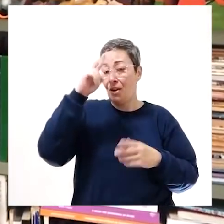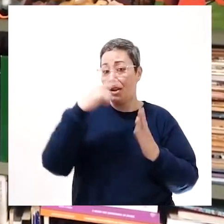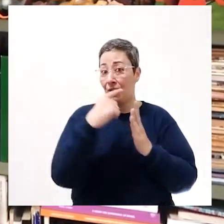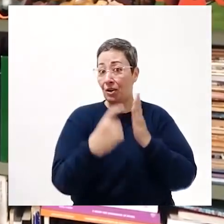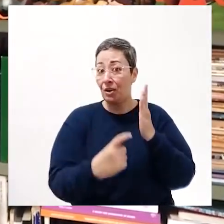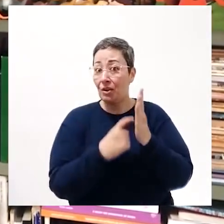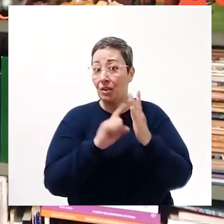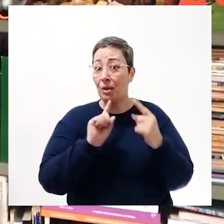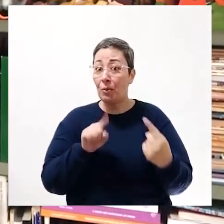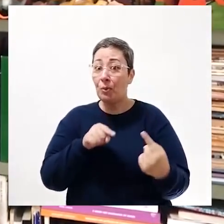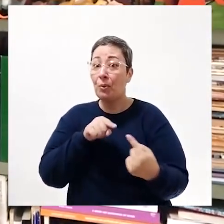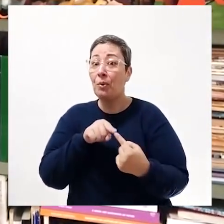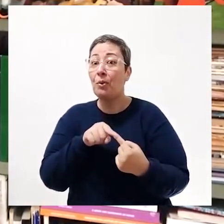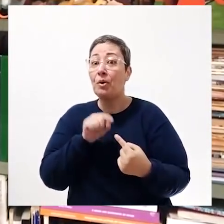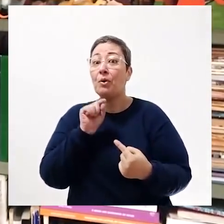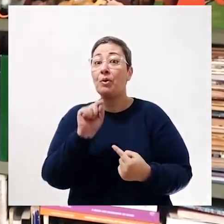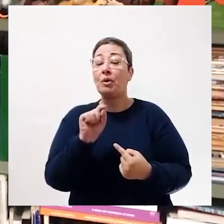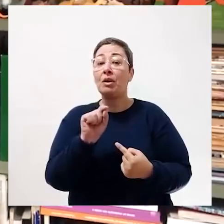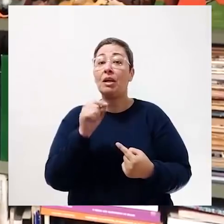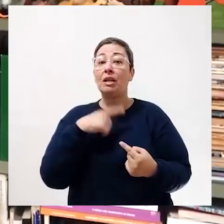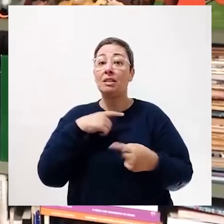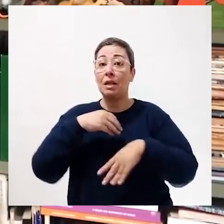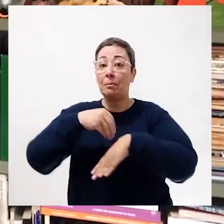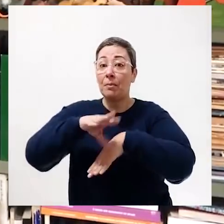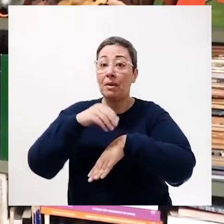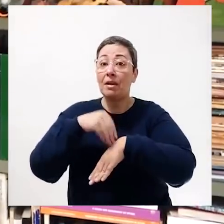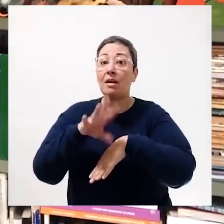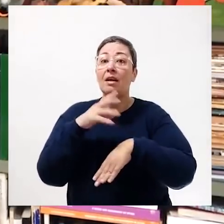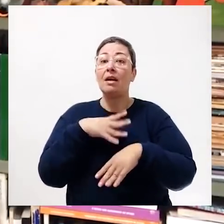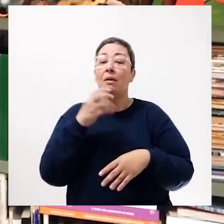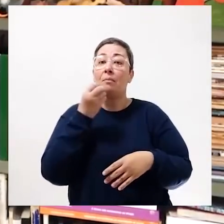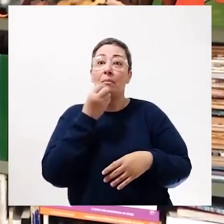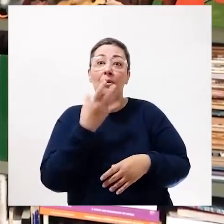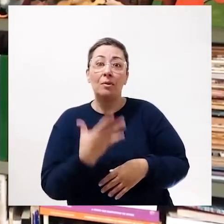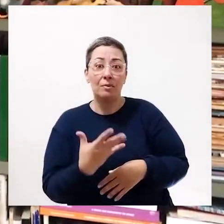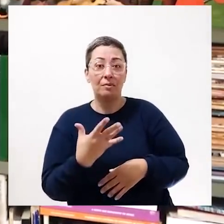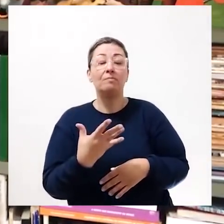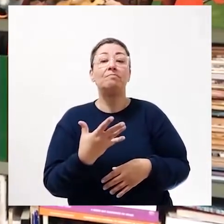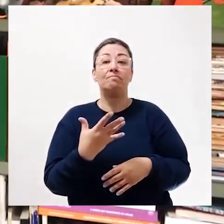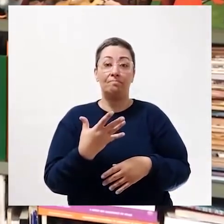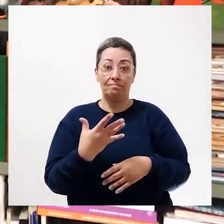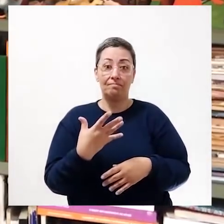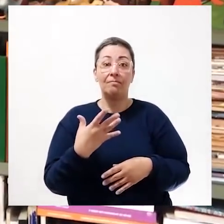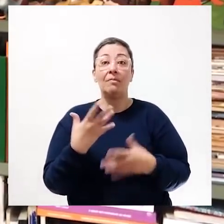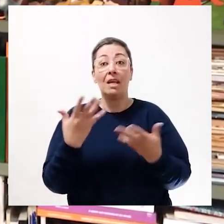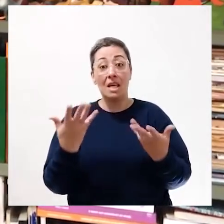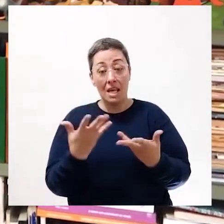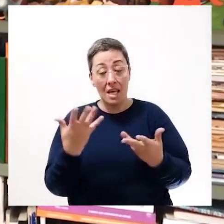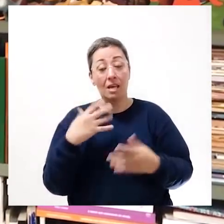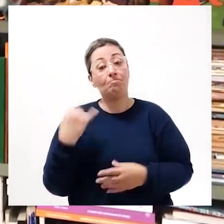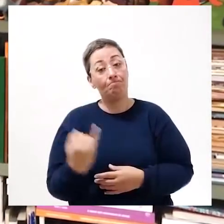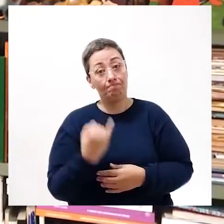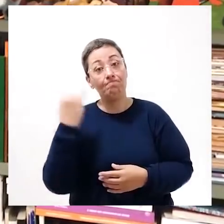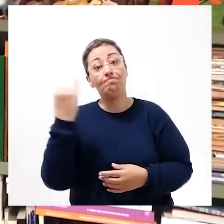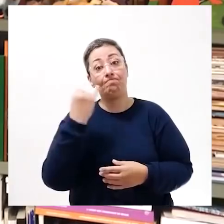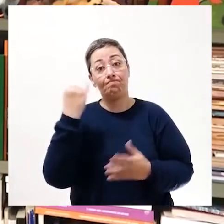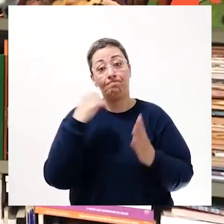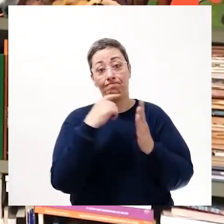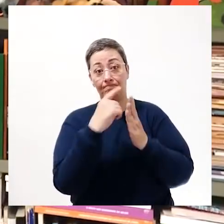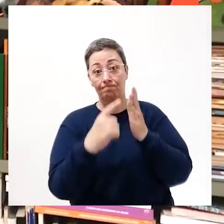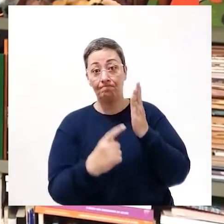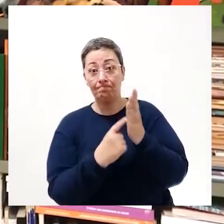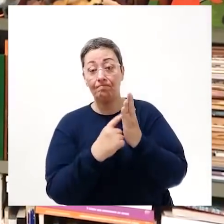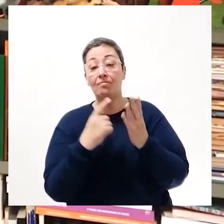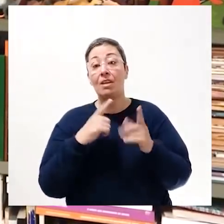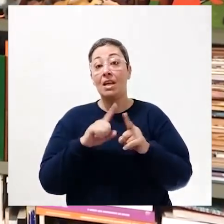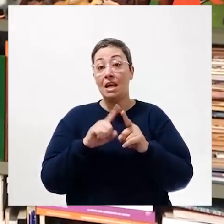são sempre feitas com o objetivo de passar coisas boas para as pessoas, tá? Então é essa a importância do